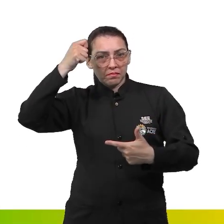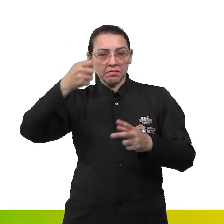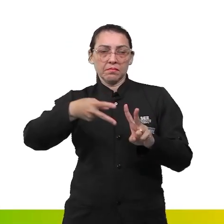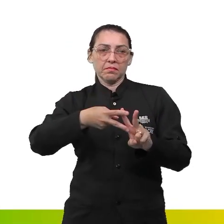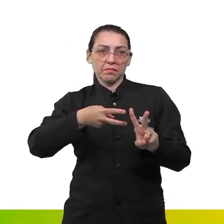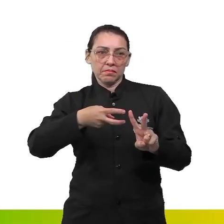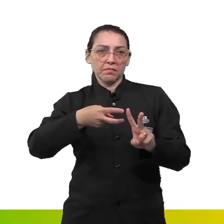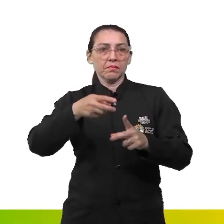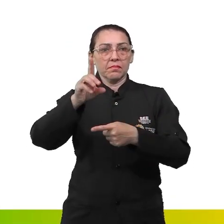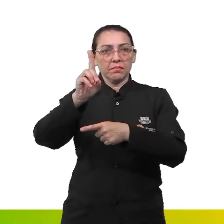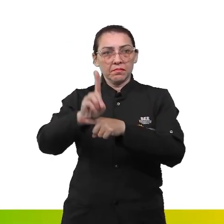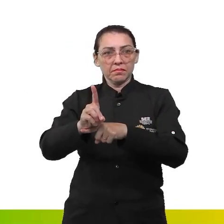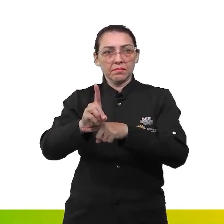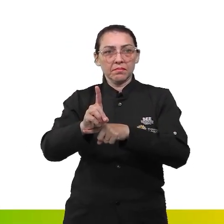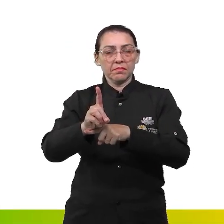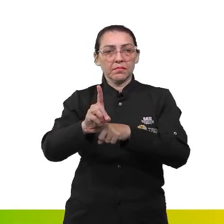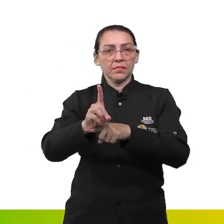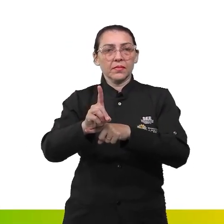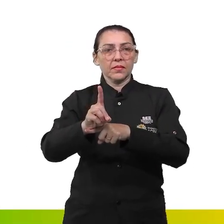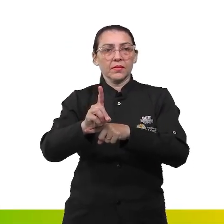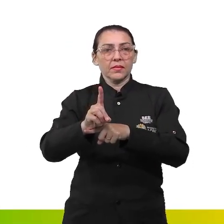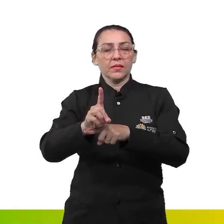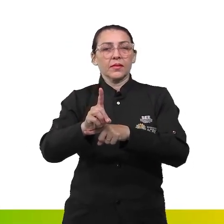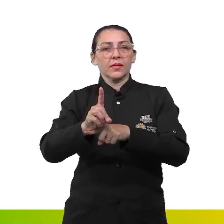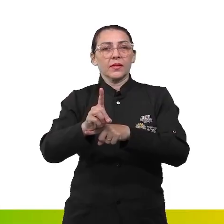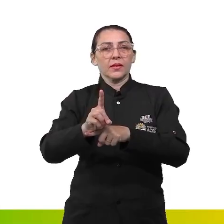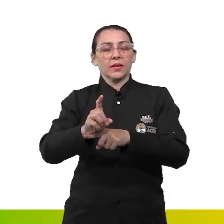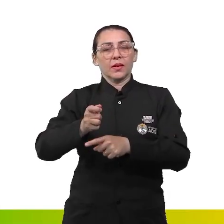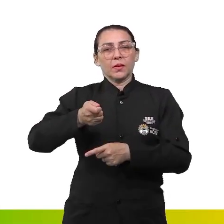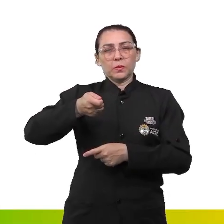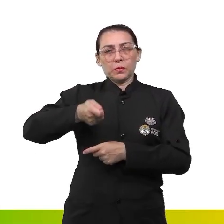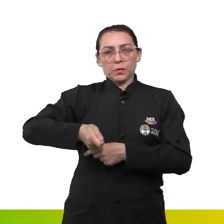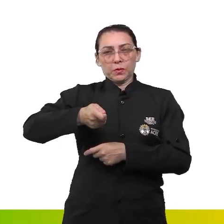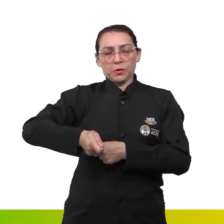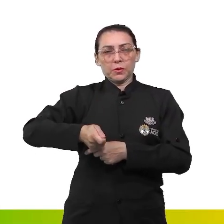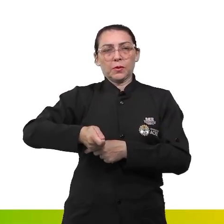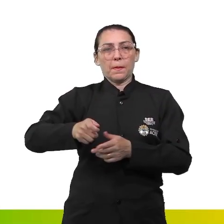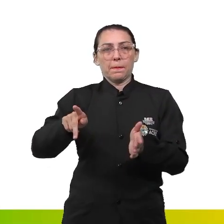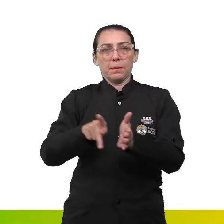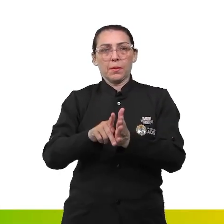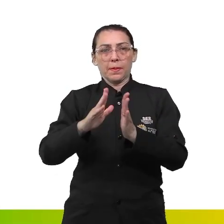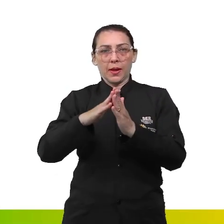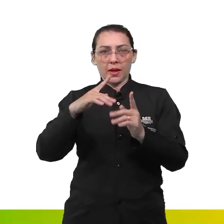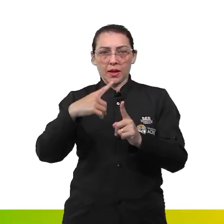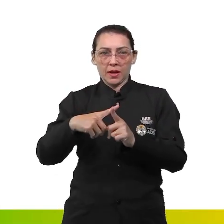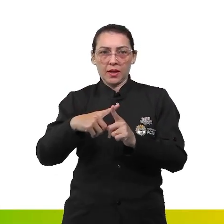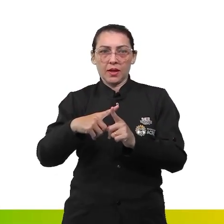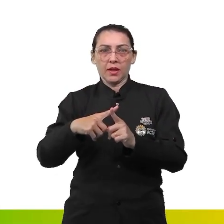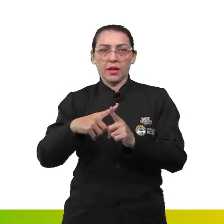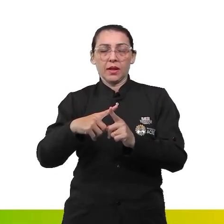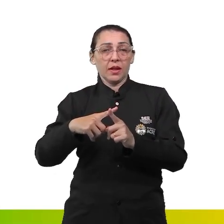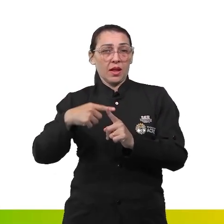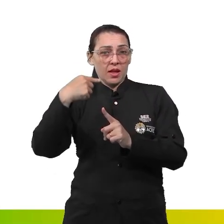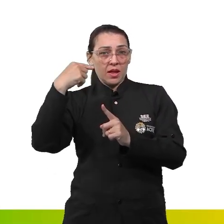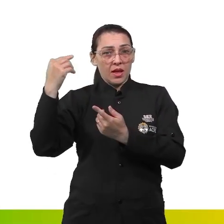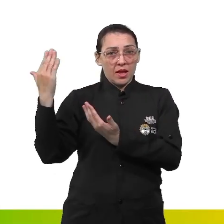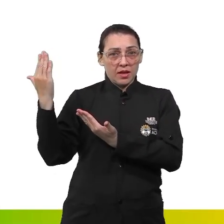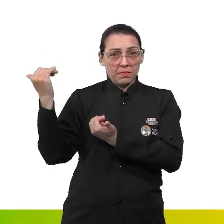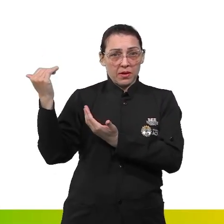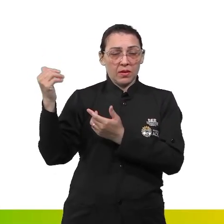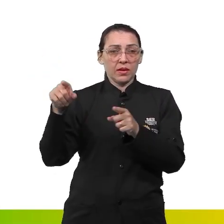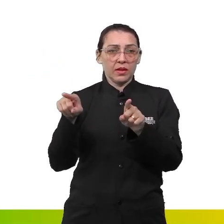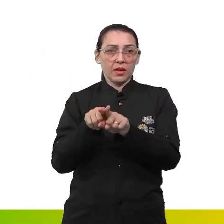indígenas. D. No domínio exclusivo da Igreja Ortodoxa em áreas de colonização espanhola. Ou E.